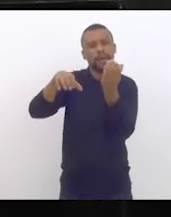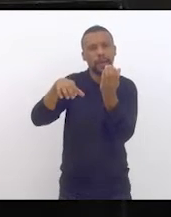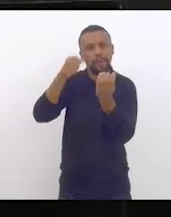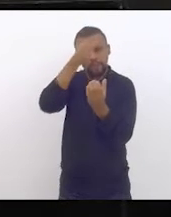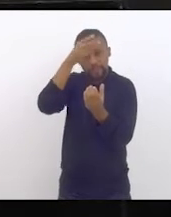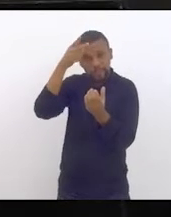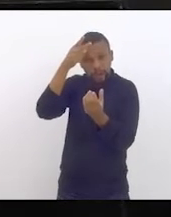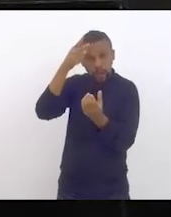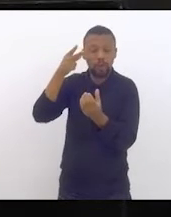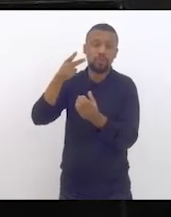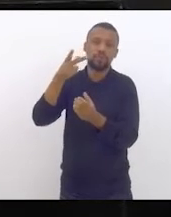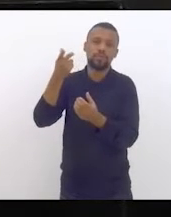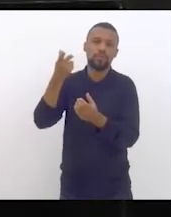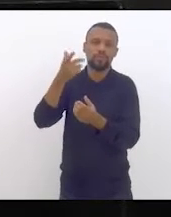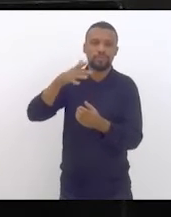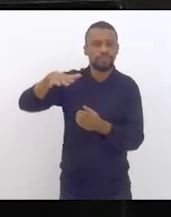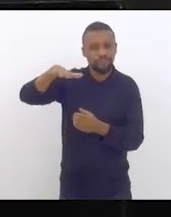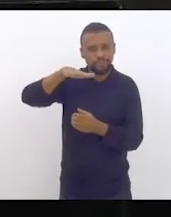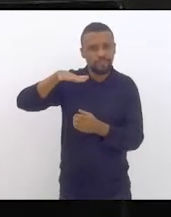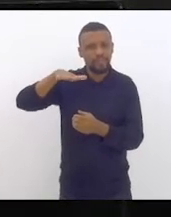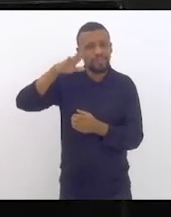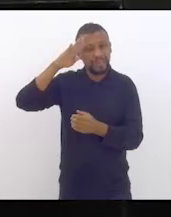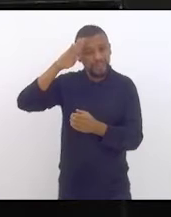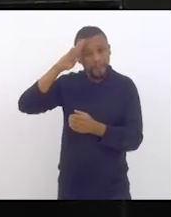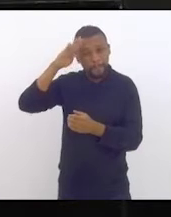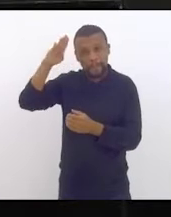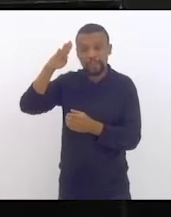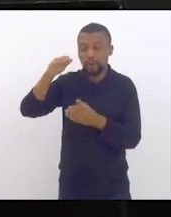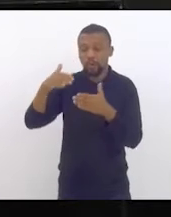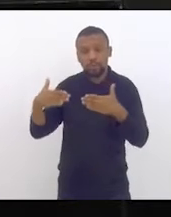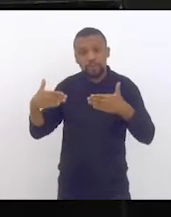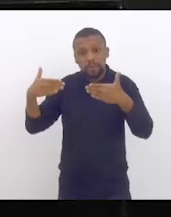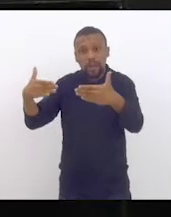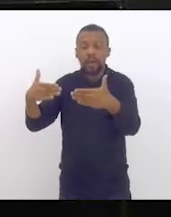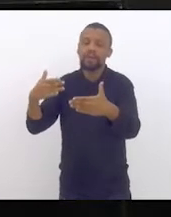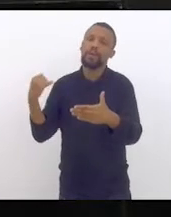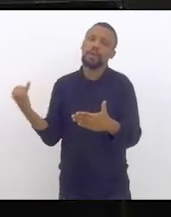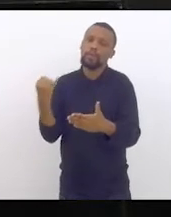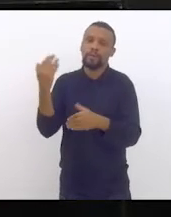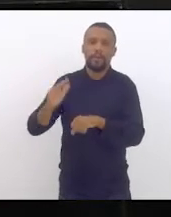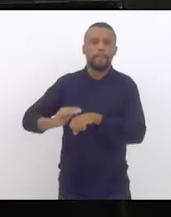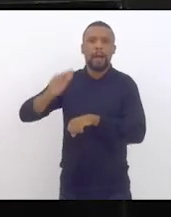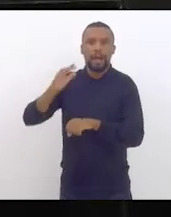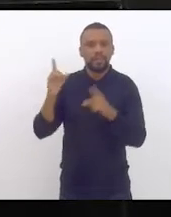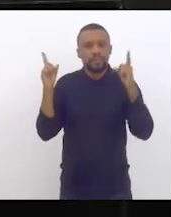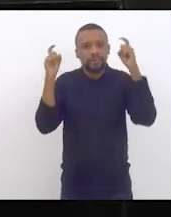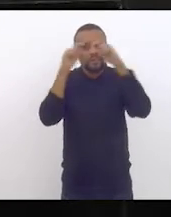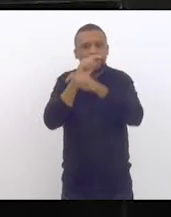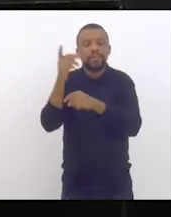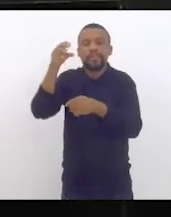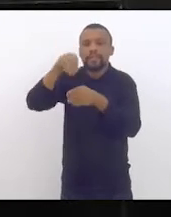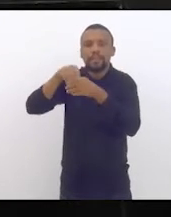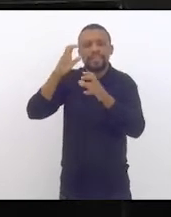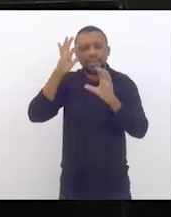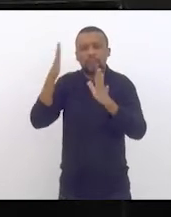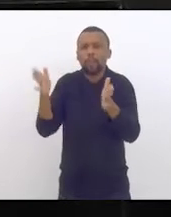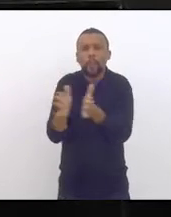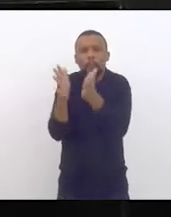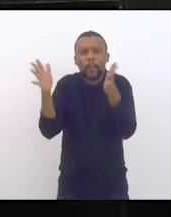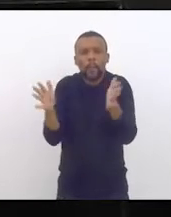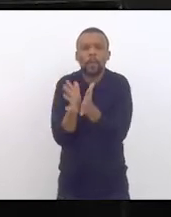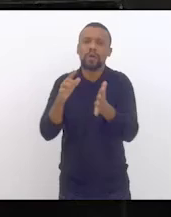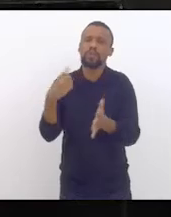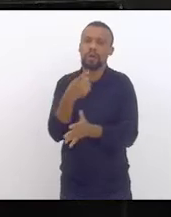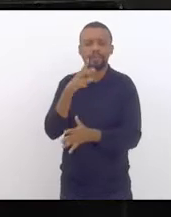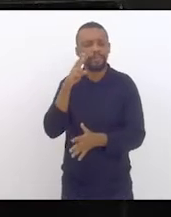nove anos na gestão à frente de uma das pastas mais importantes e difíceis dentro é cenário de pobreza que